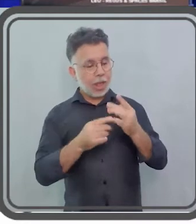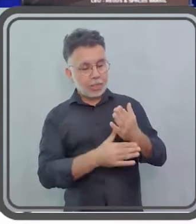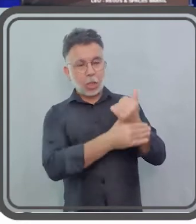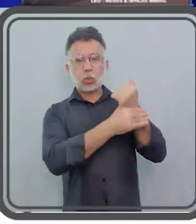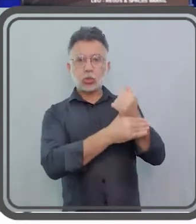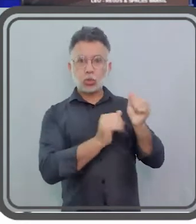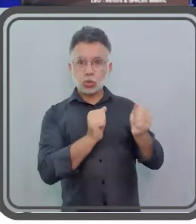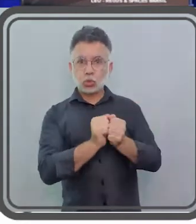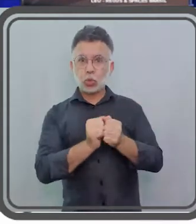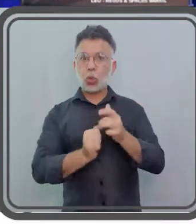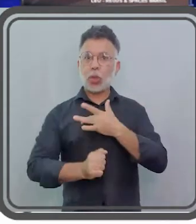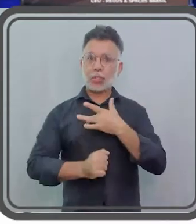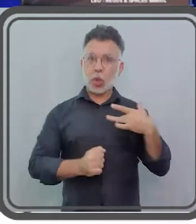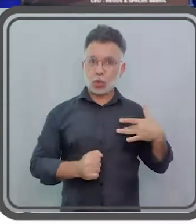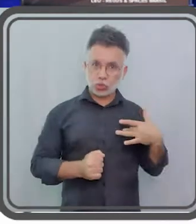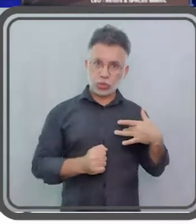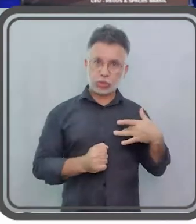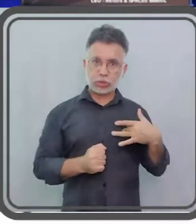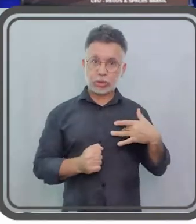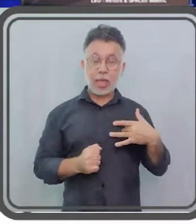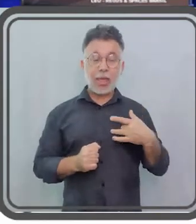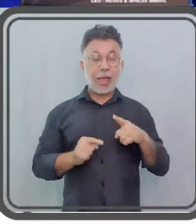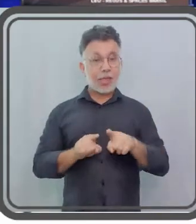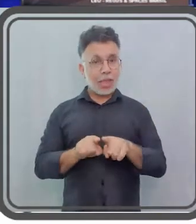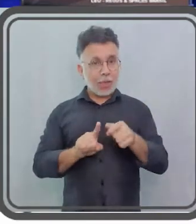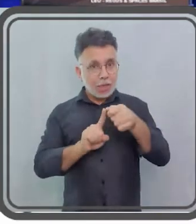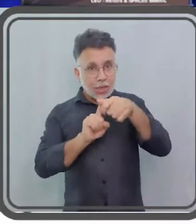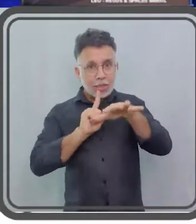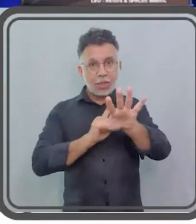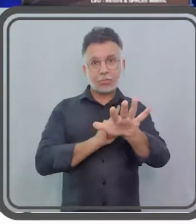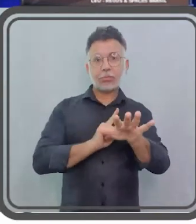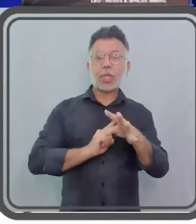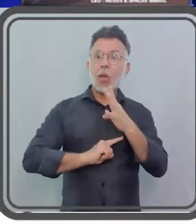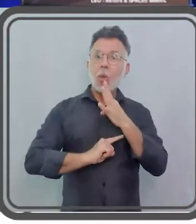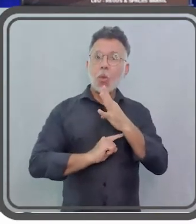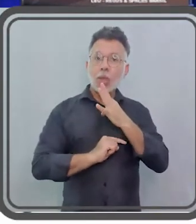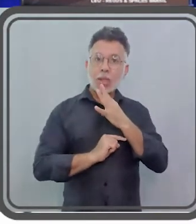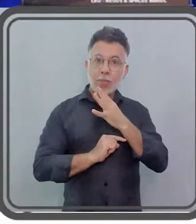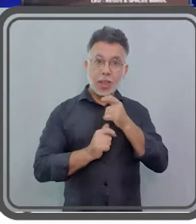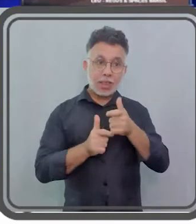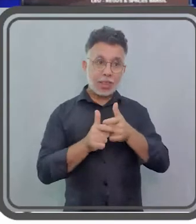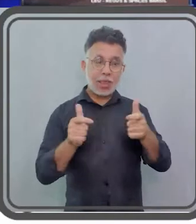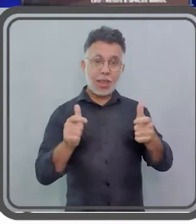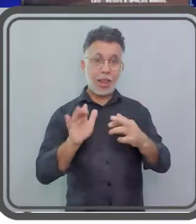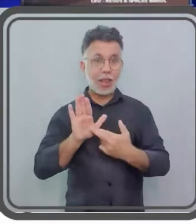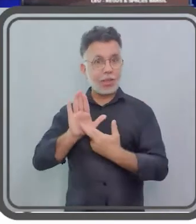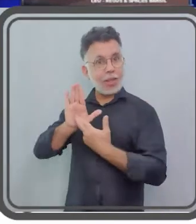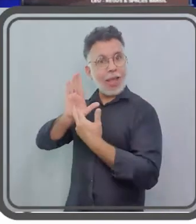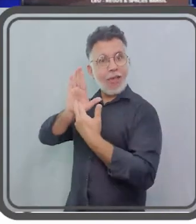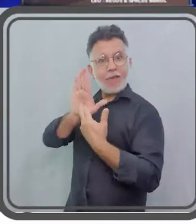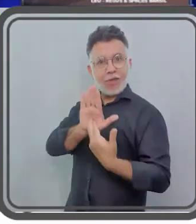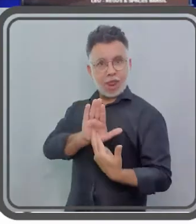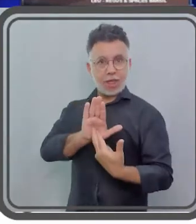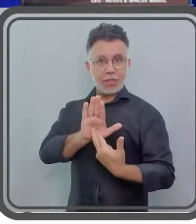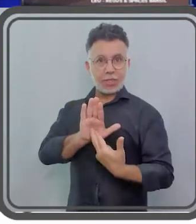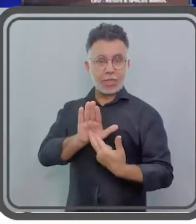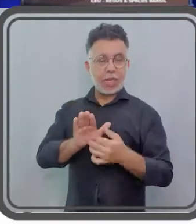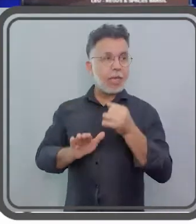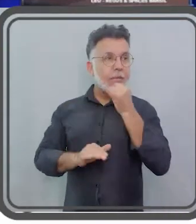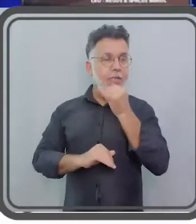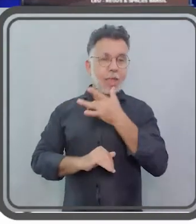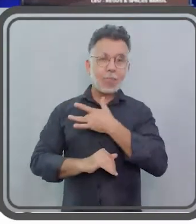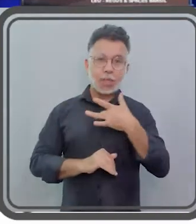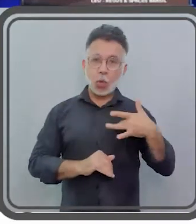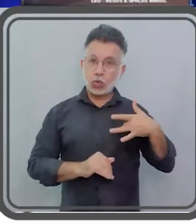a saúde. Além de estar democratizando conhecimento de grandes referências, por exemplo, em saúde